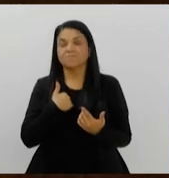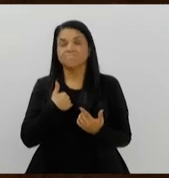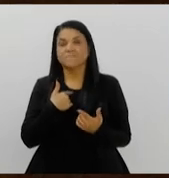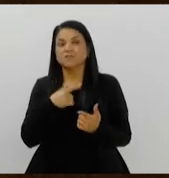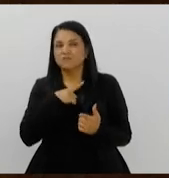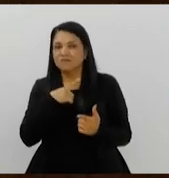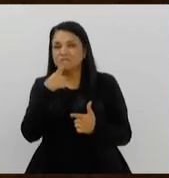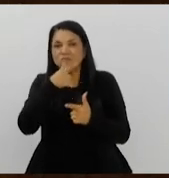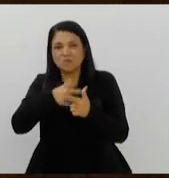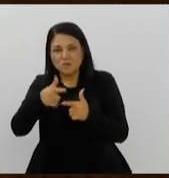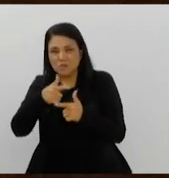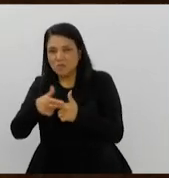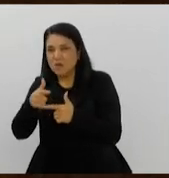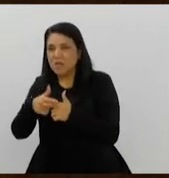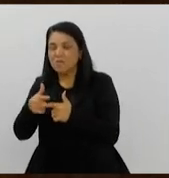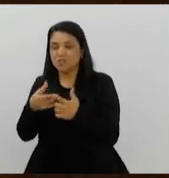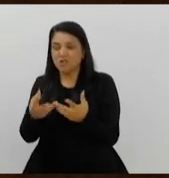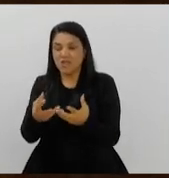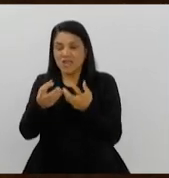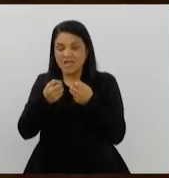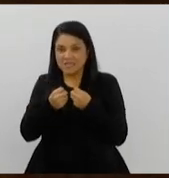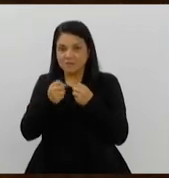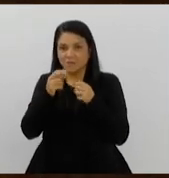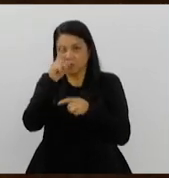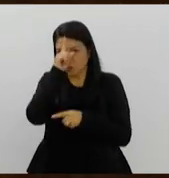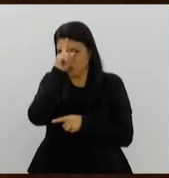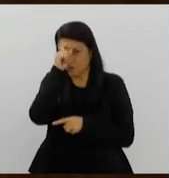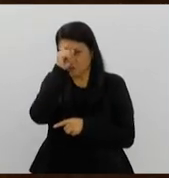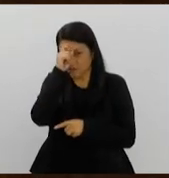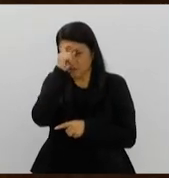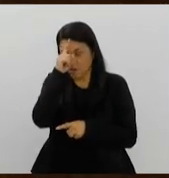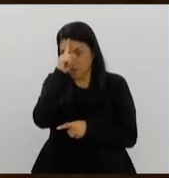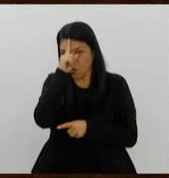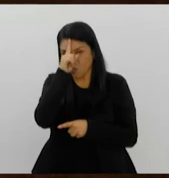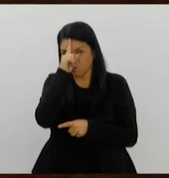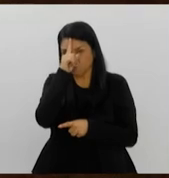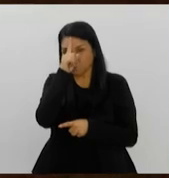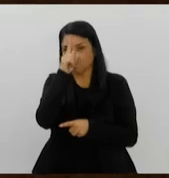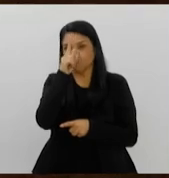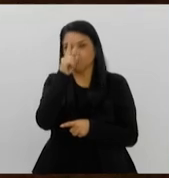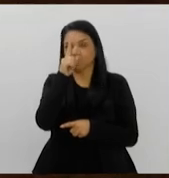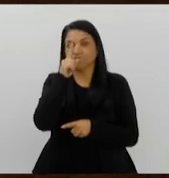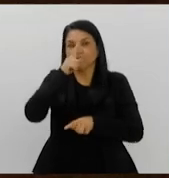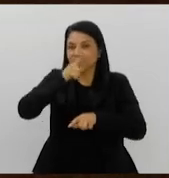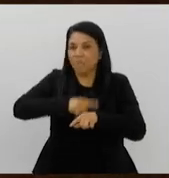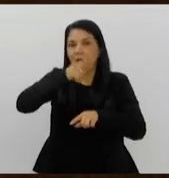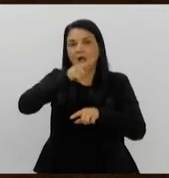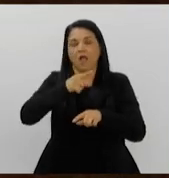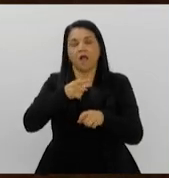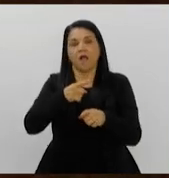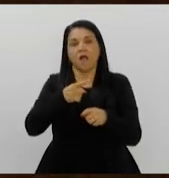receber dos hospitais, em tempo correto, né,